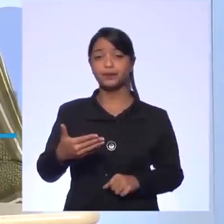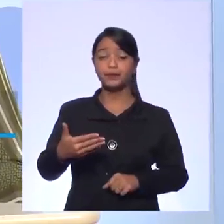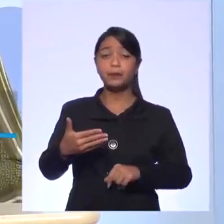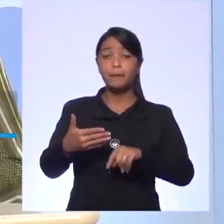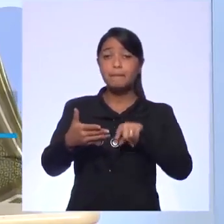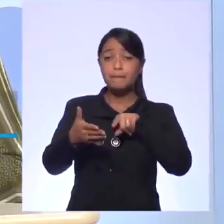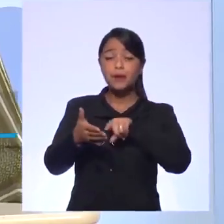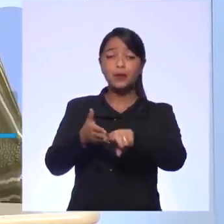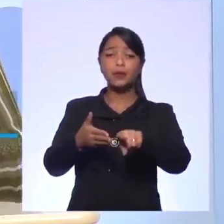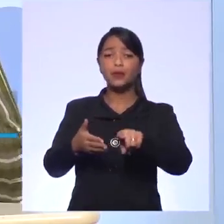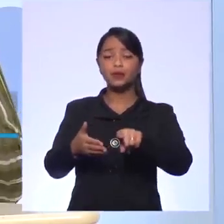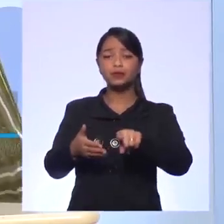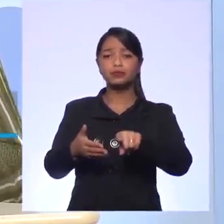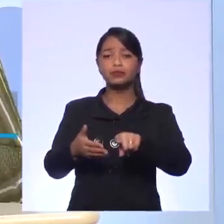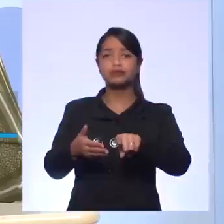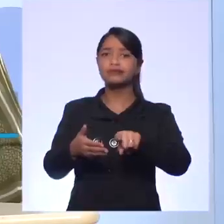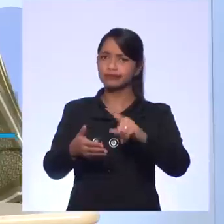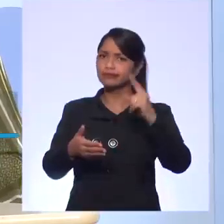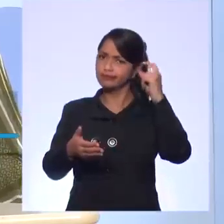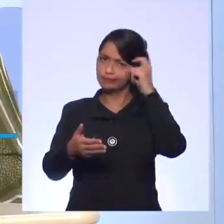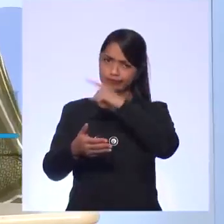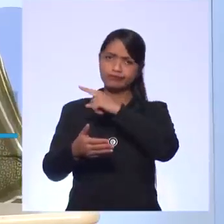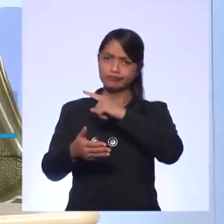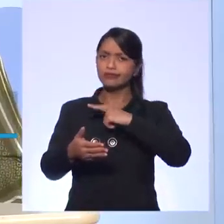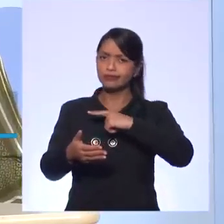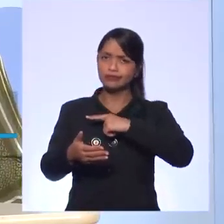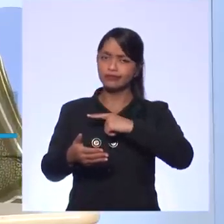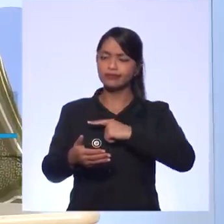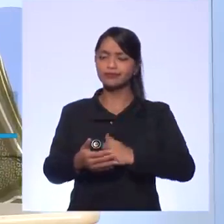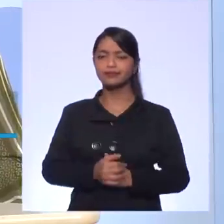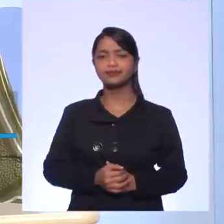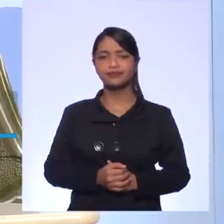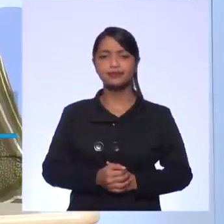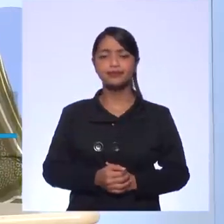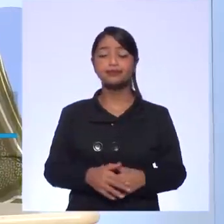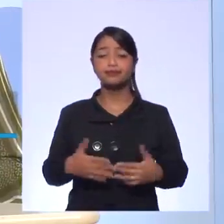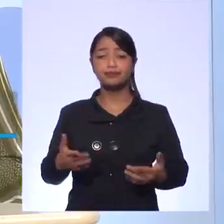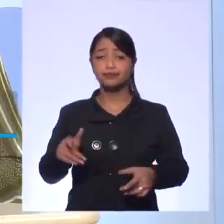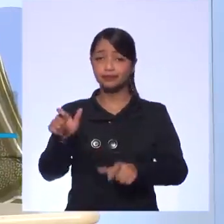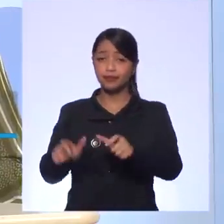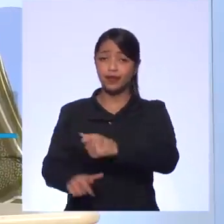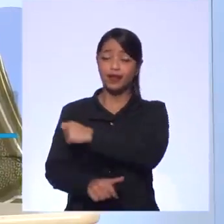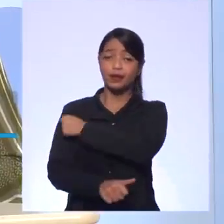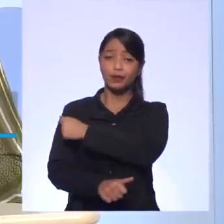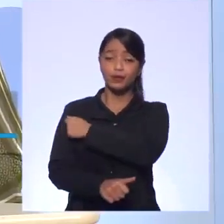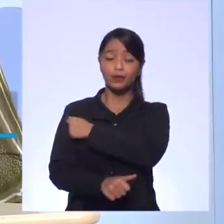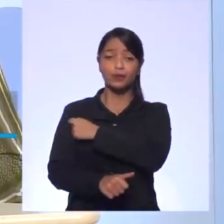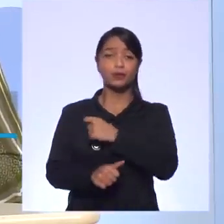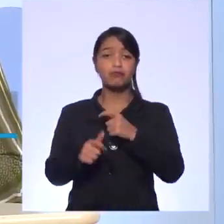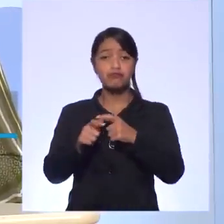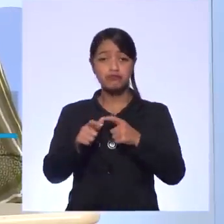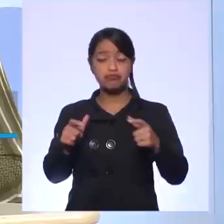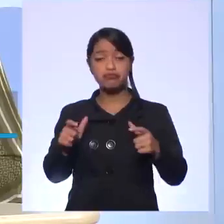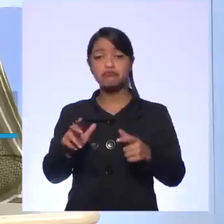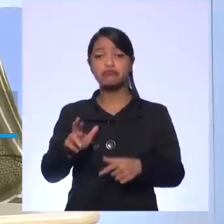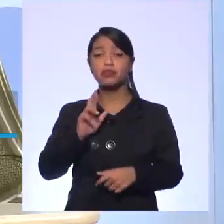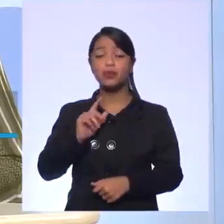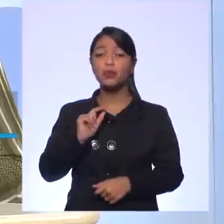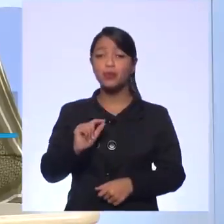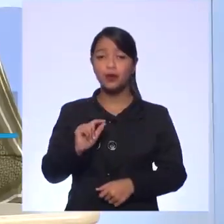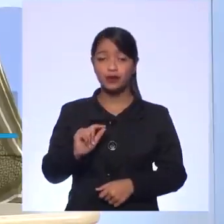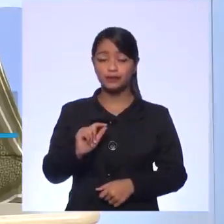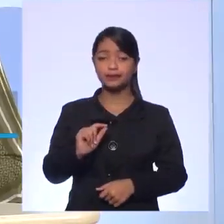tem um certo grau de dificuldade, e os estudantes aqui, uma boa parte deles, eles